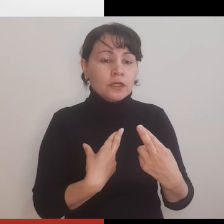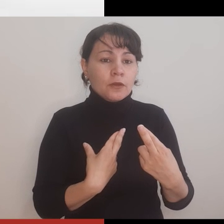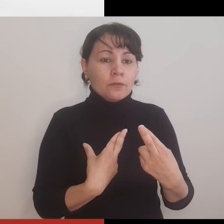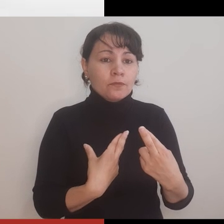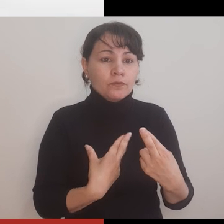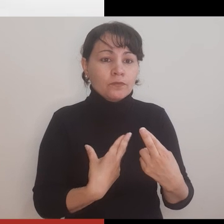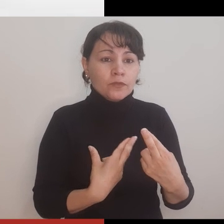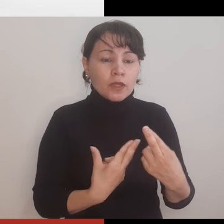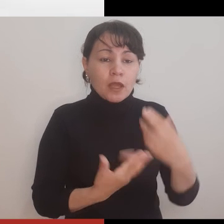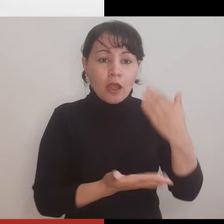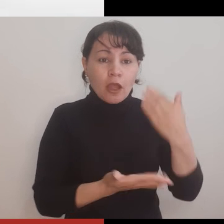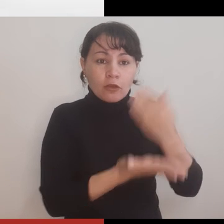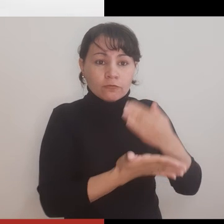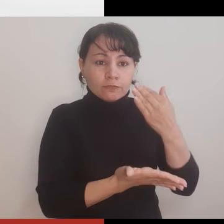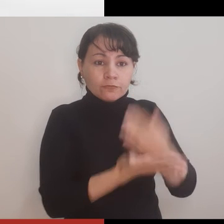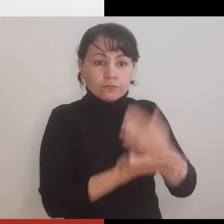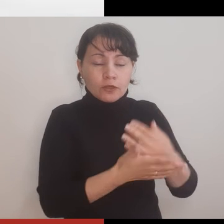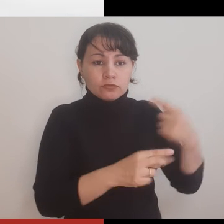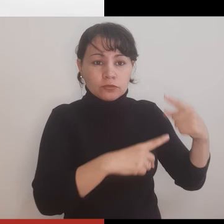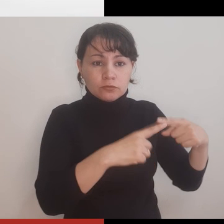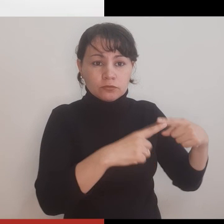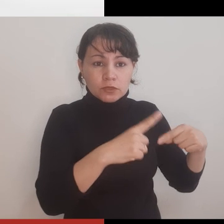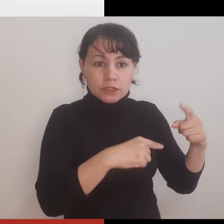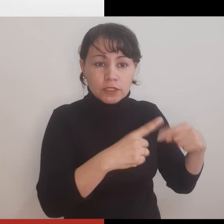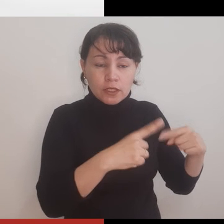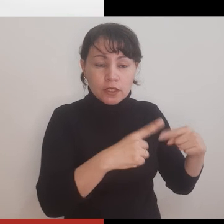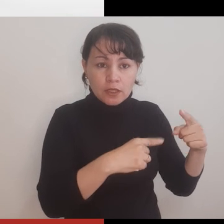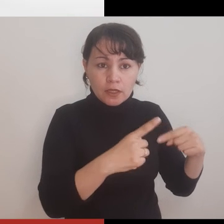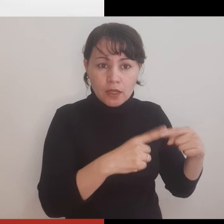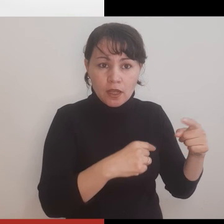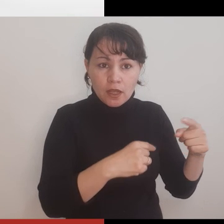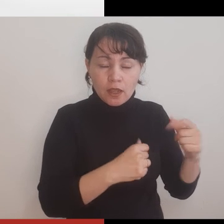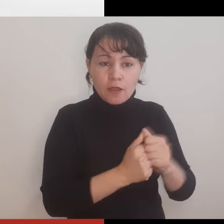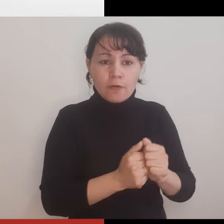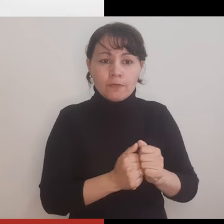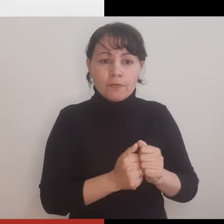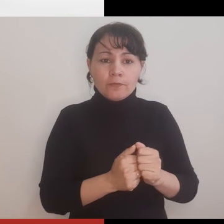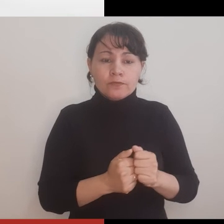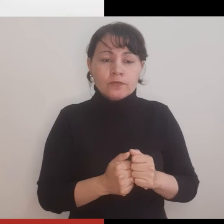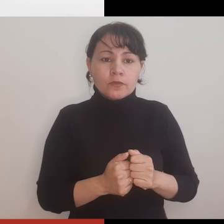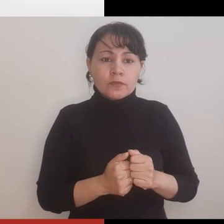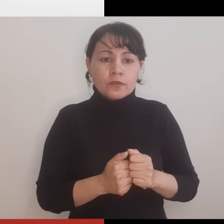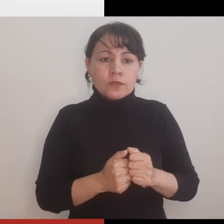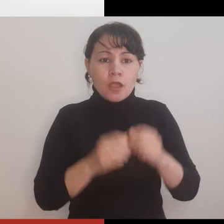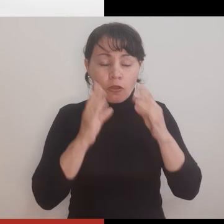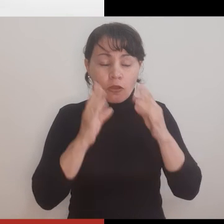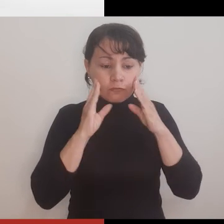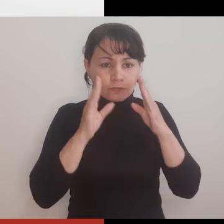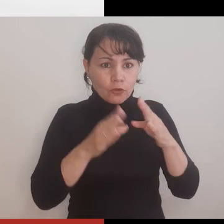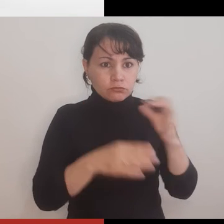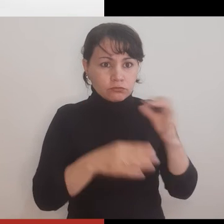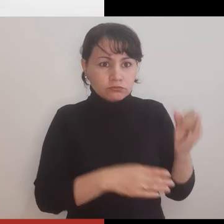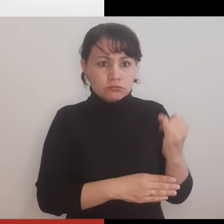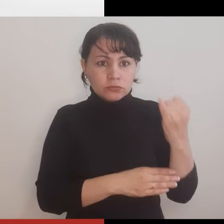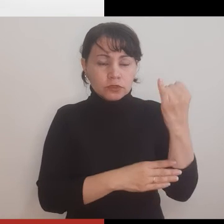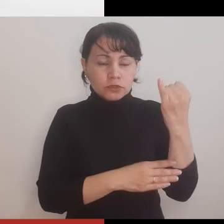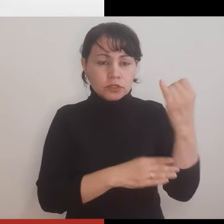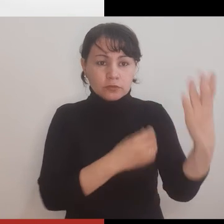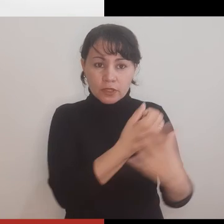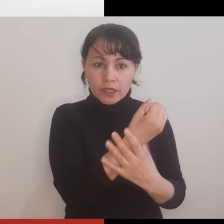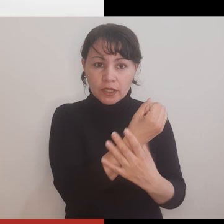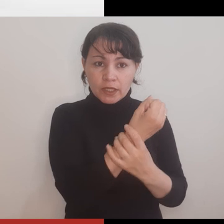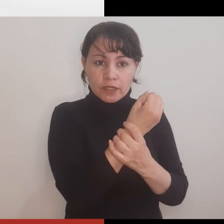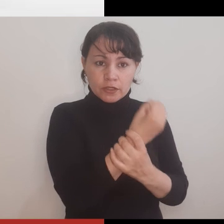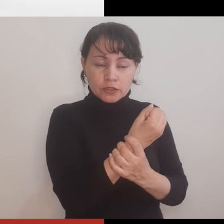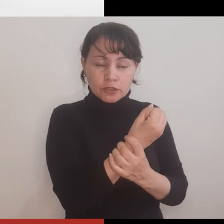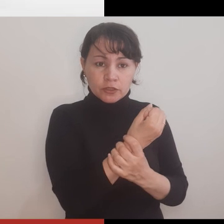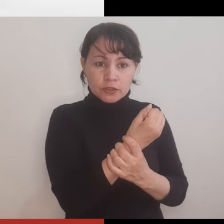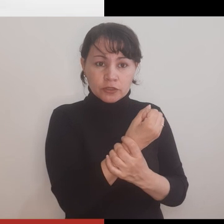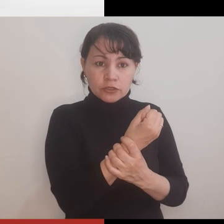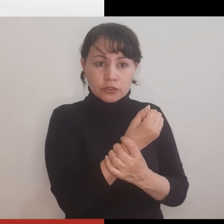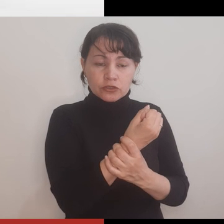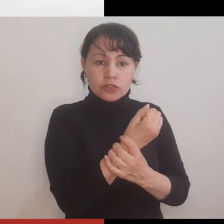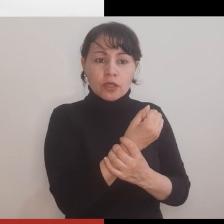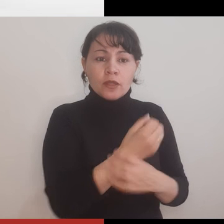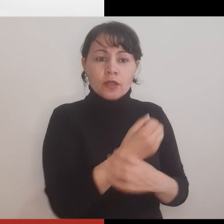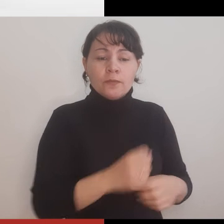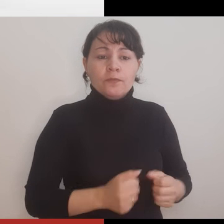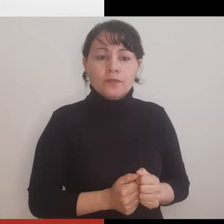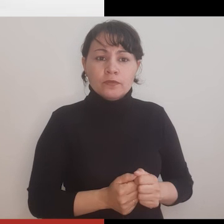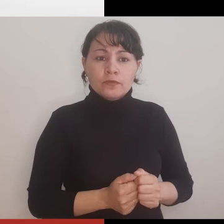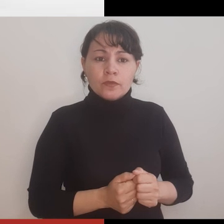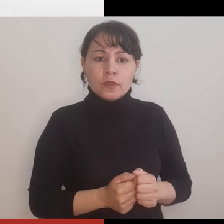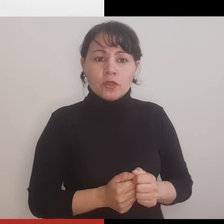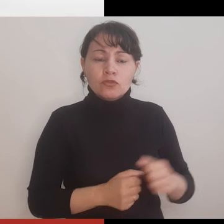a essa escassez, e por isso ser um ponto importante aí para garantir a